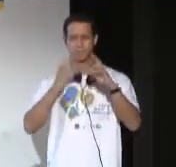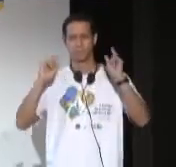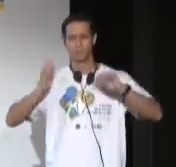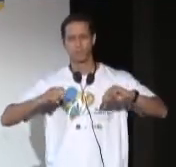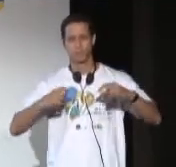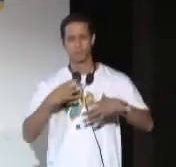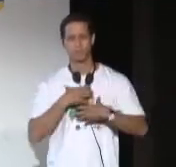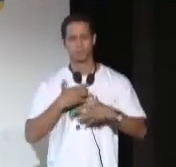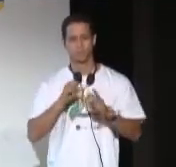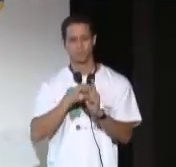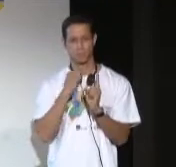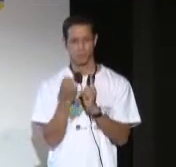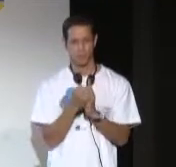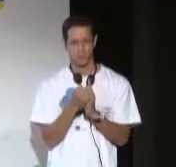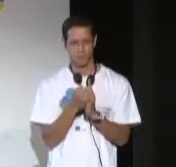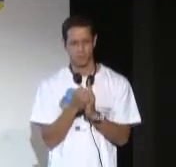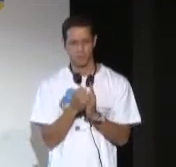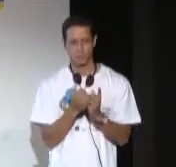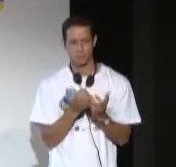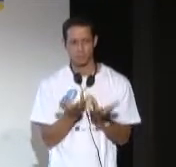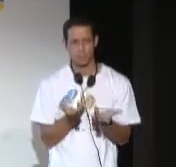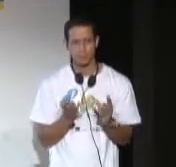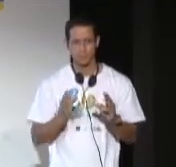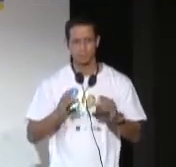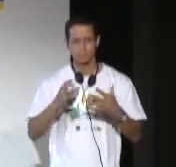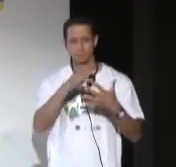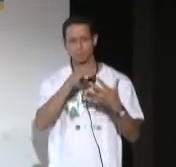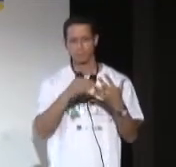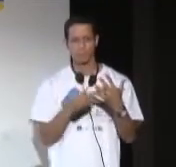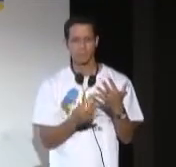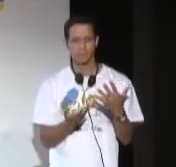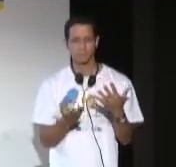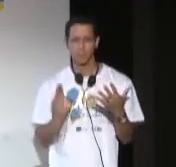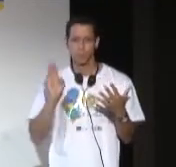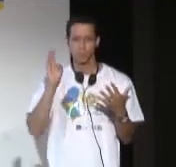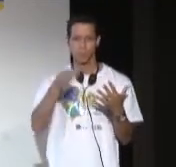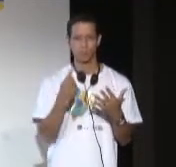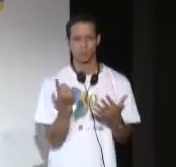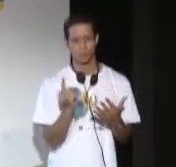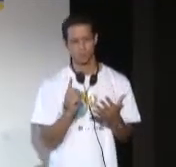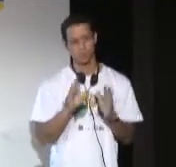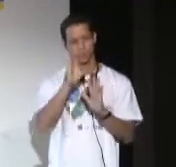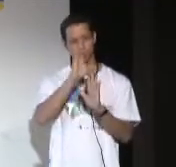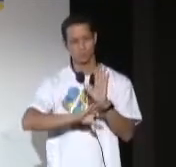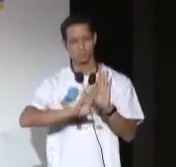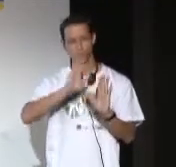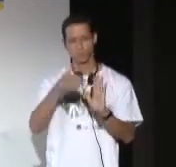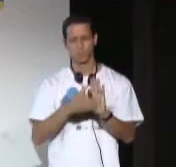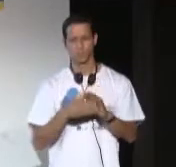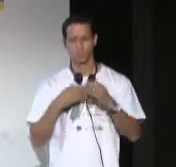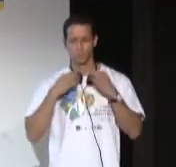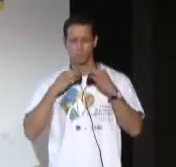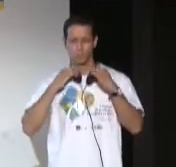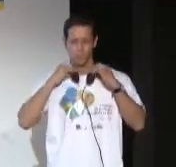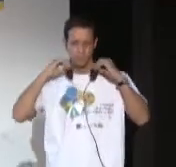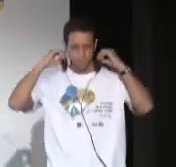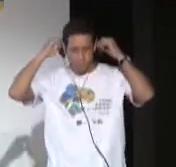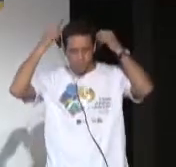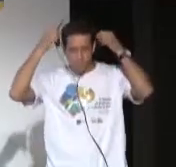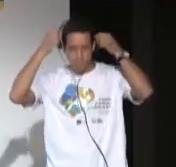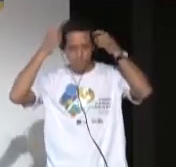competências socioemocionais, não necessariamente numa única disciplina, e sim num currículo como um todo?